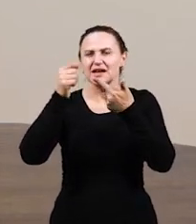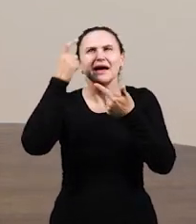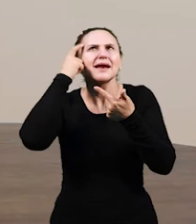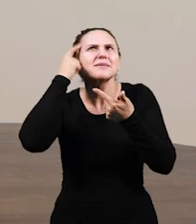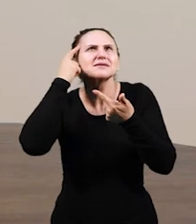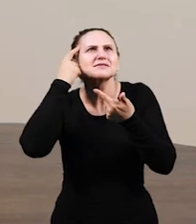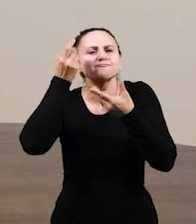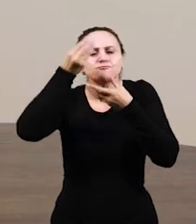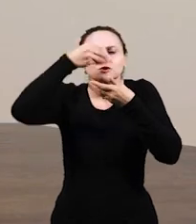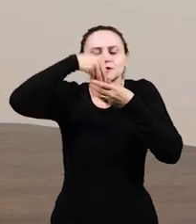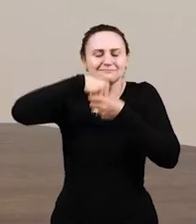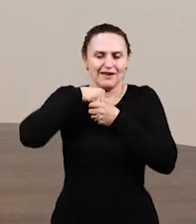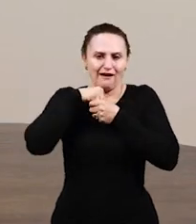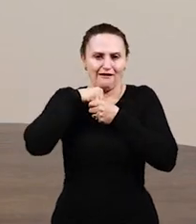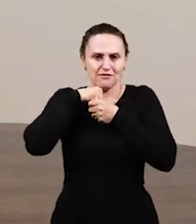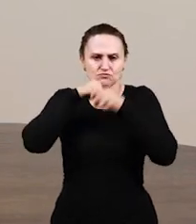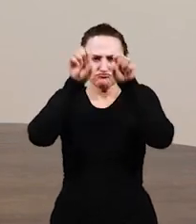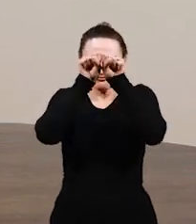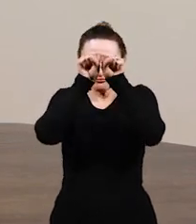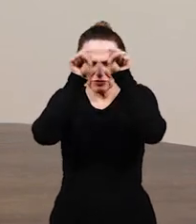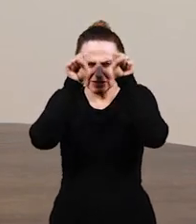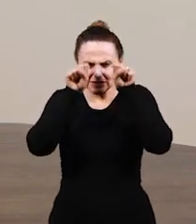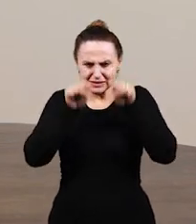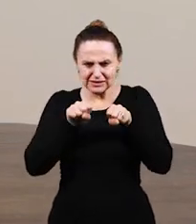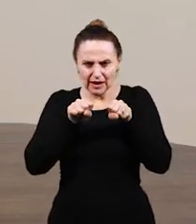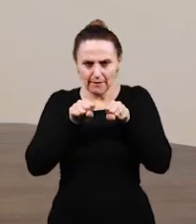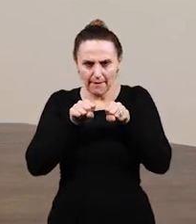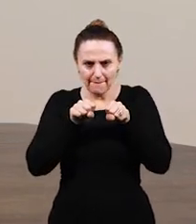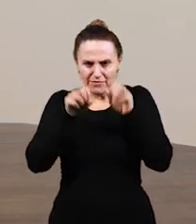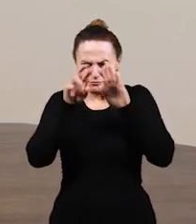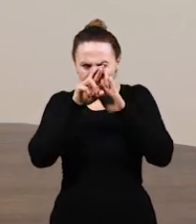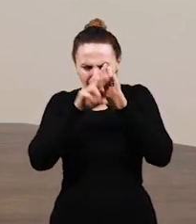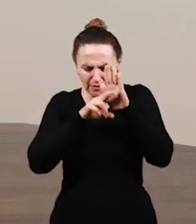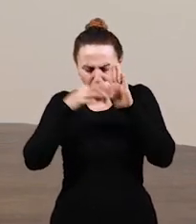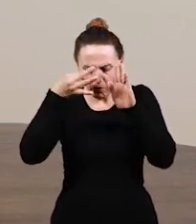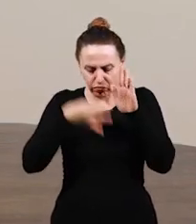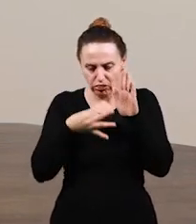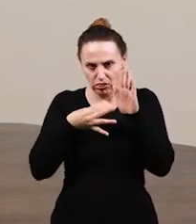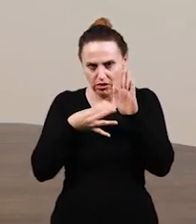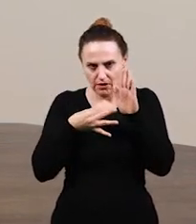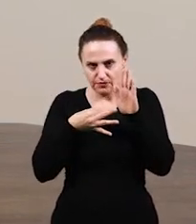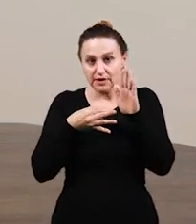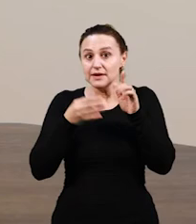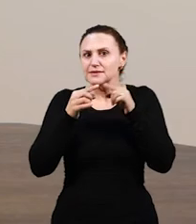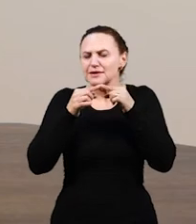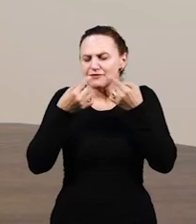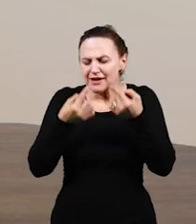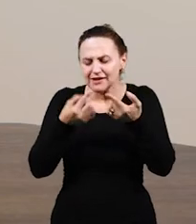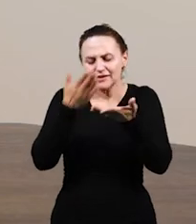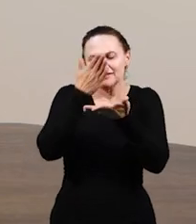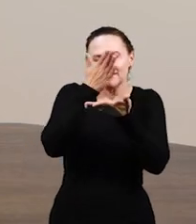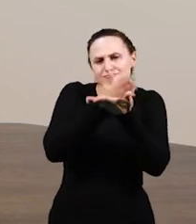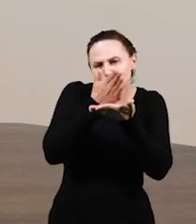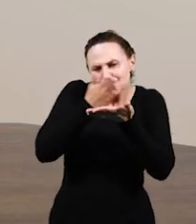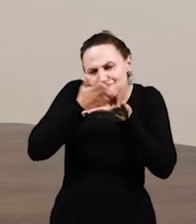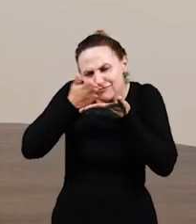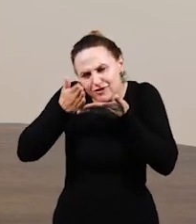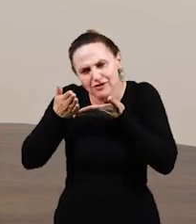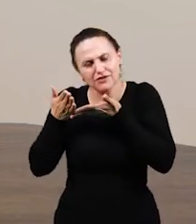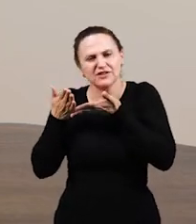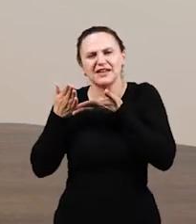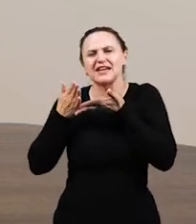só nas relações internas ao sistema então se você pegar em uma gramática estruturalista vocês vão encontrá-la dividida em fone em